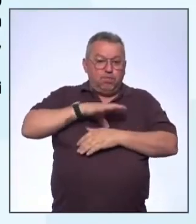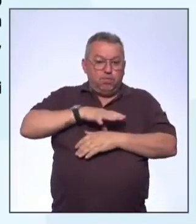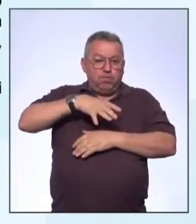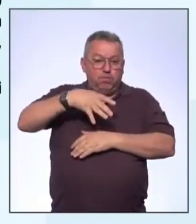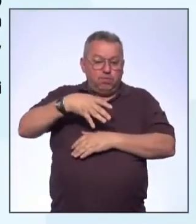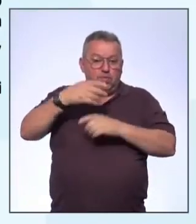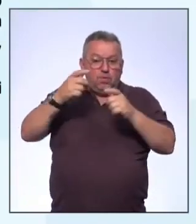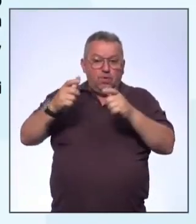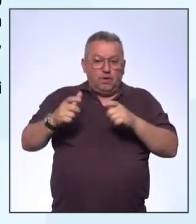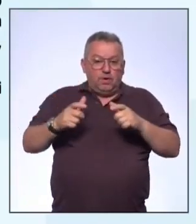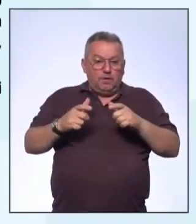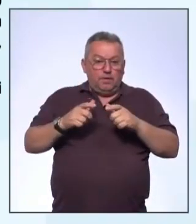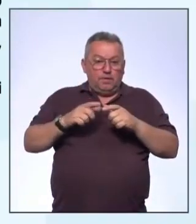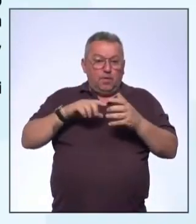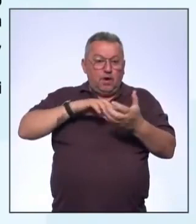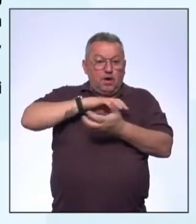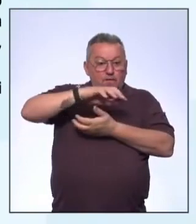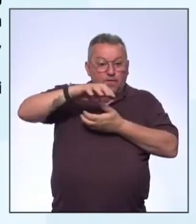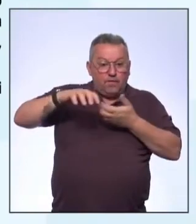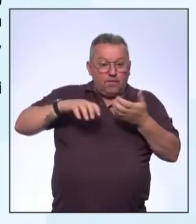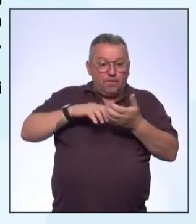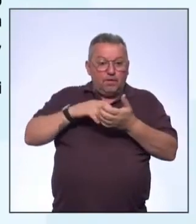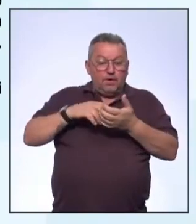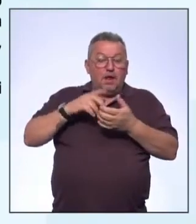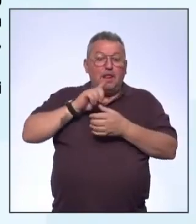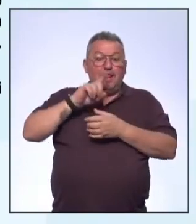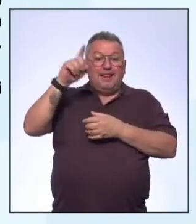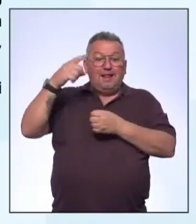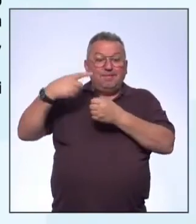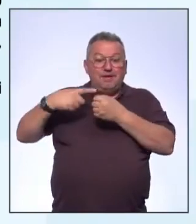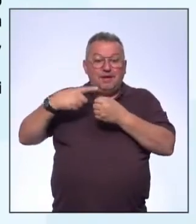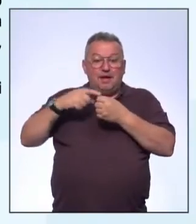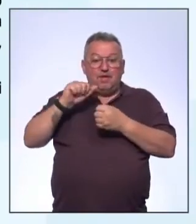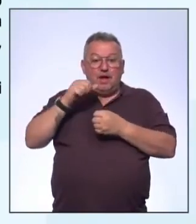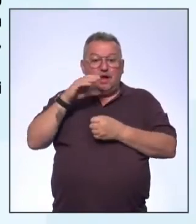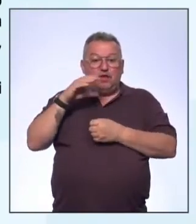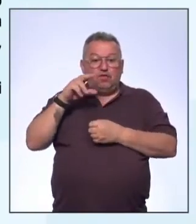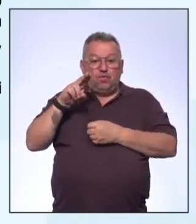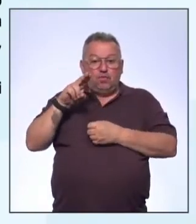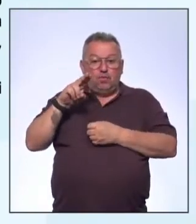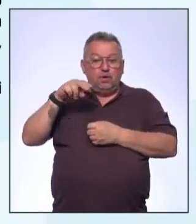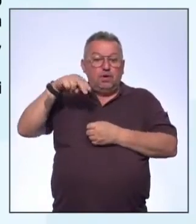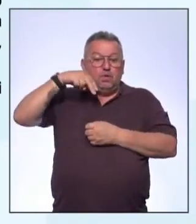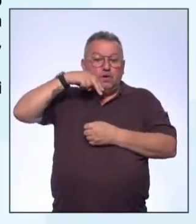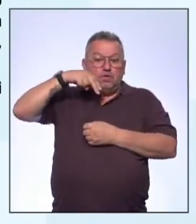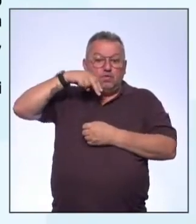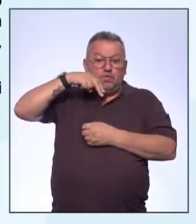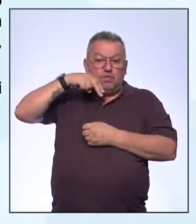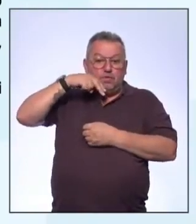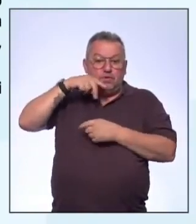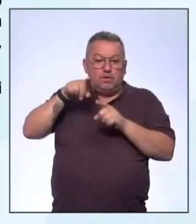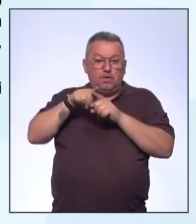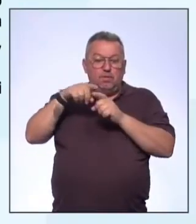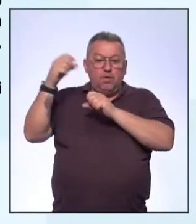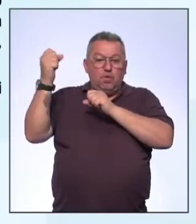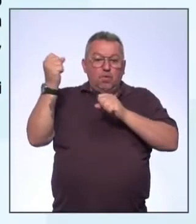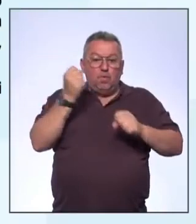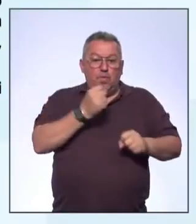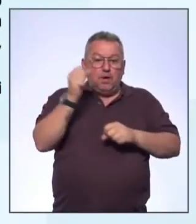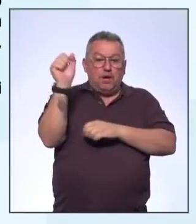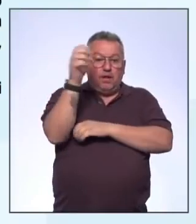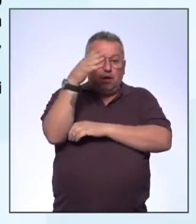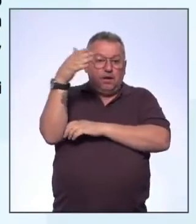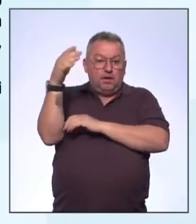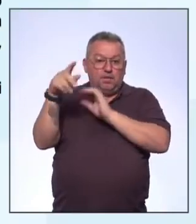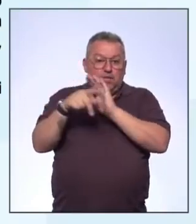seus territórios. A revolta teve início lá no interior do Rio Grande do Norte, em Açu, e os bandeirantes de São Paulo e